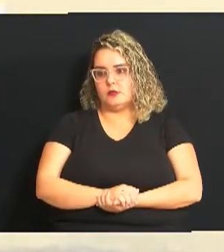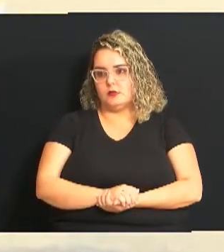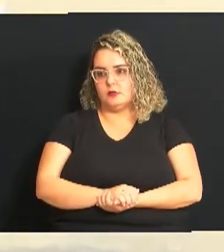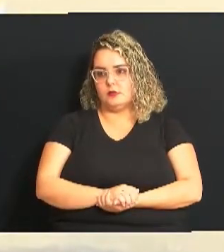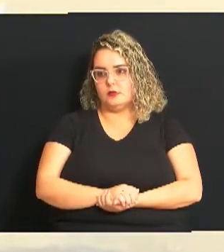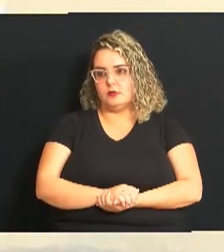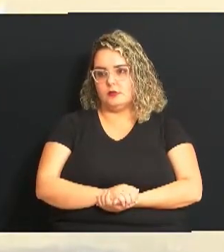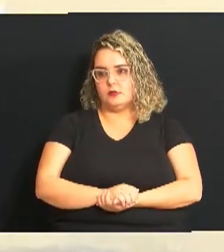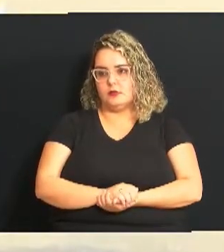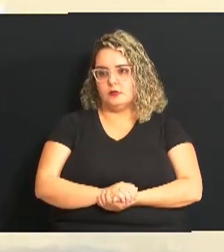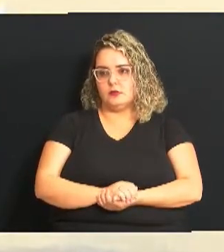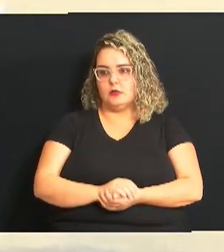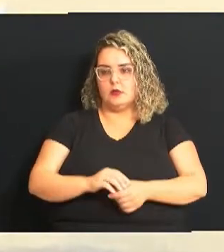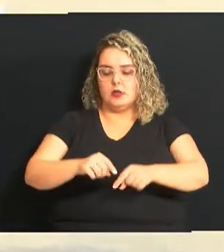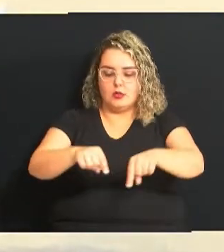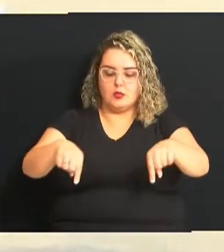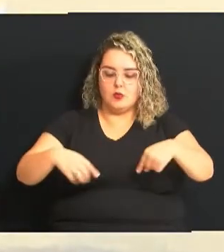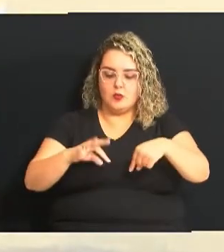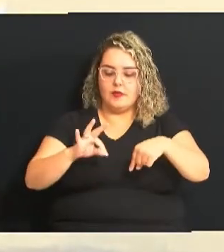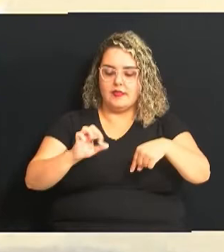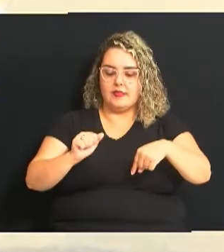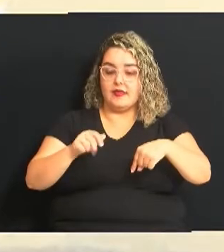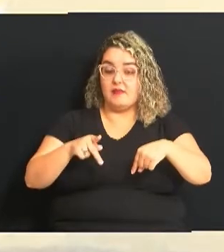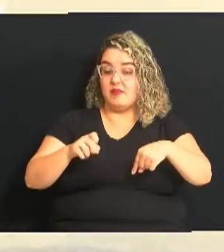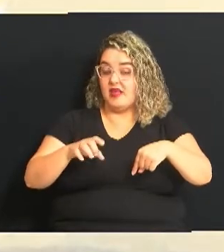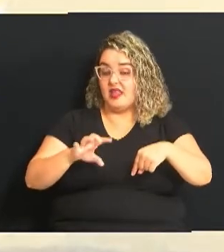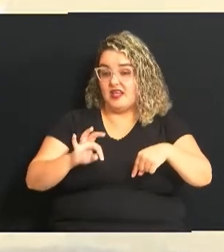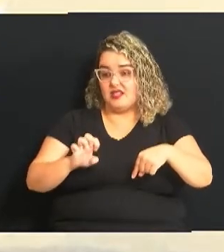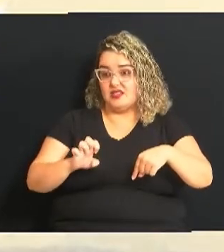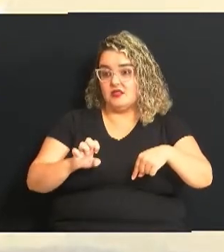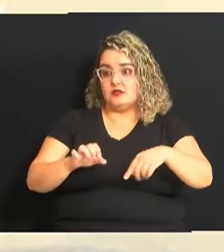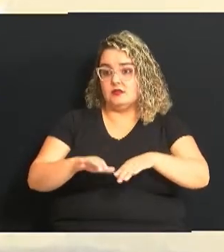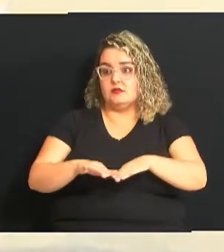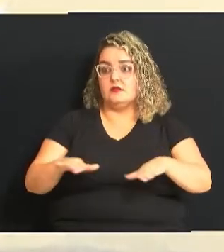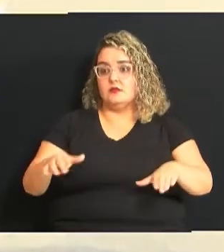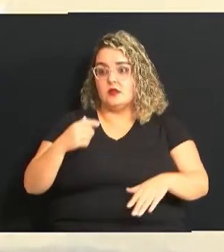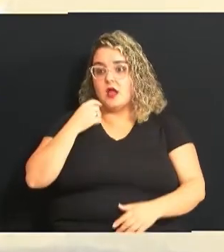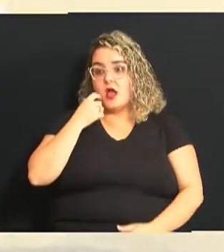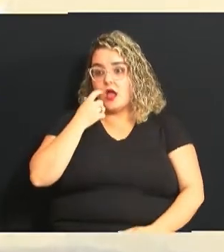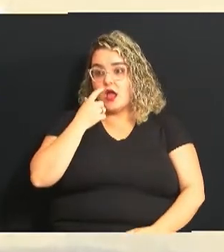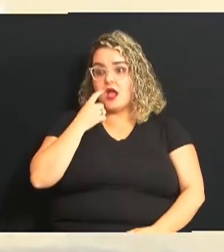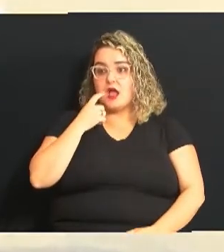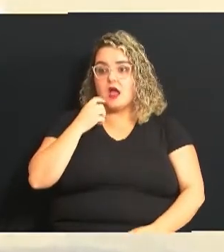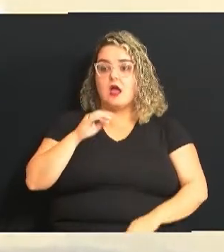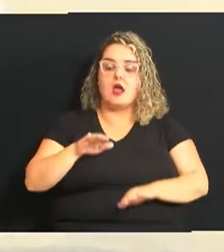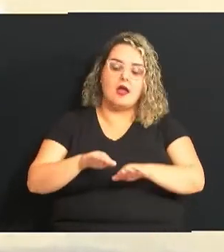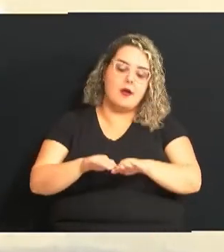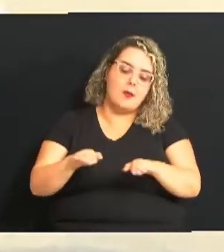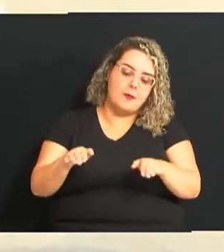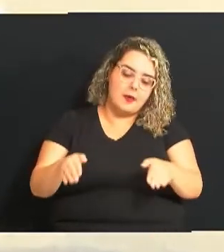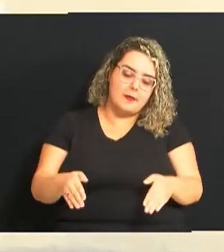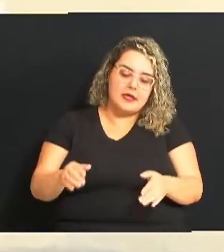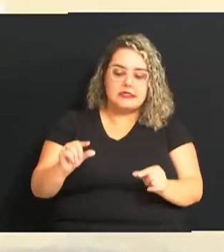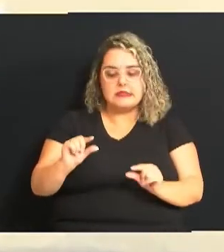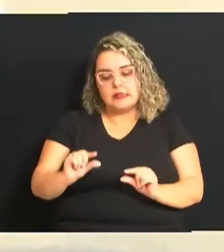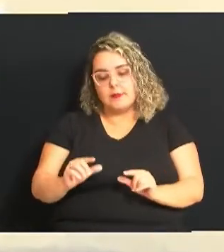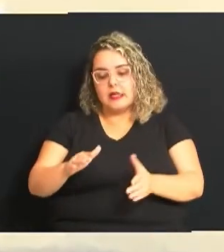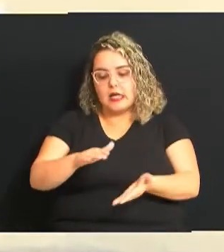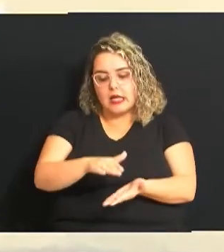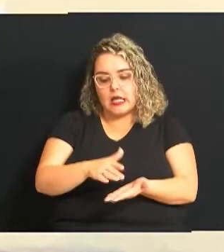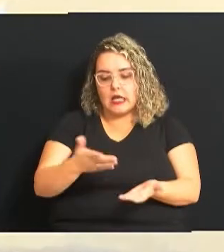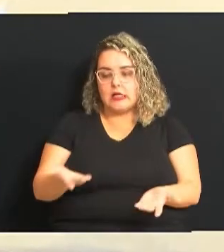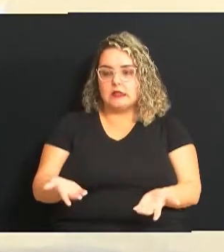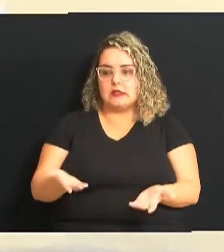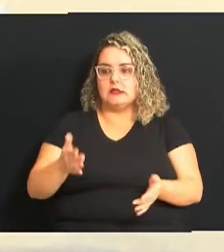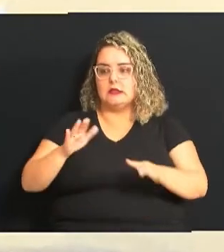um tapetinho que fica no caminho, é uma mesinha, muitas vezes